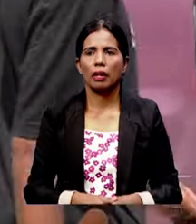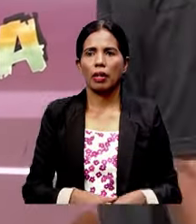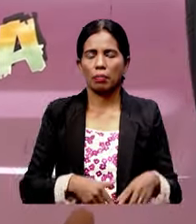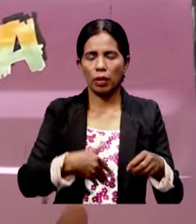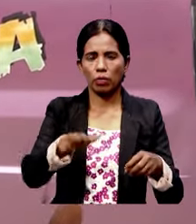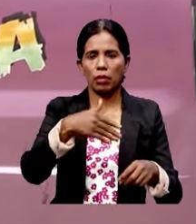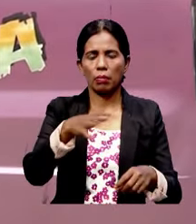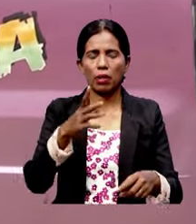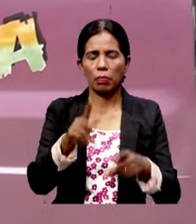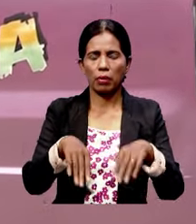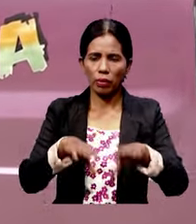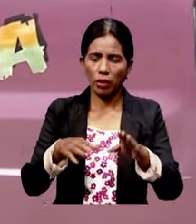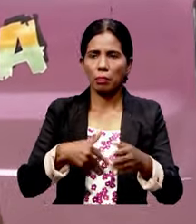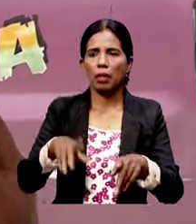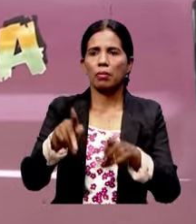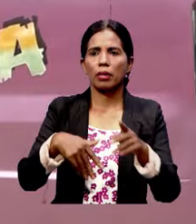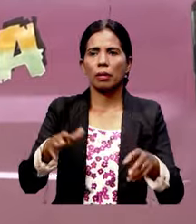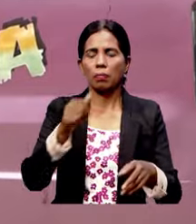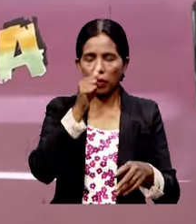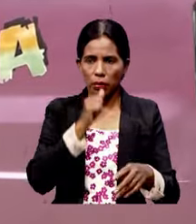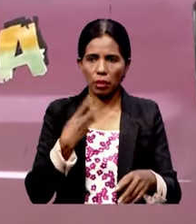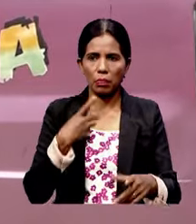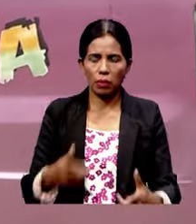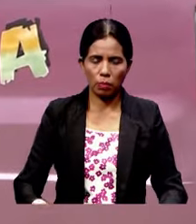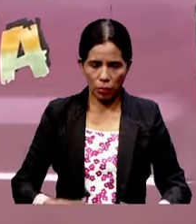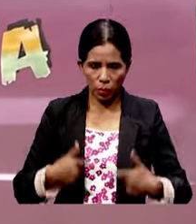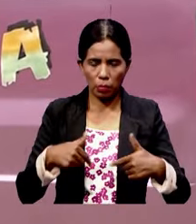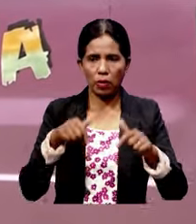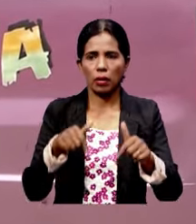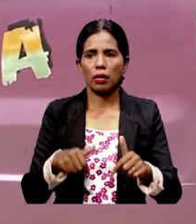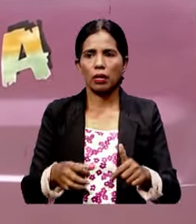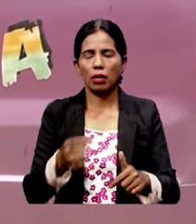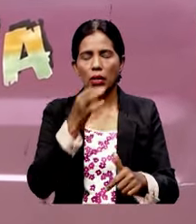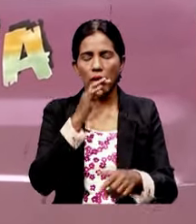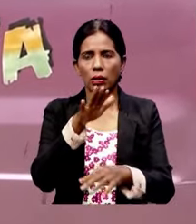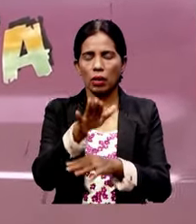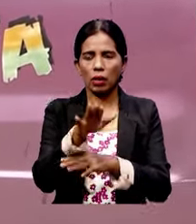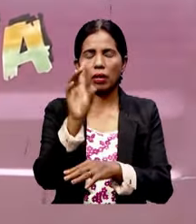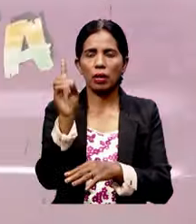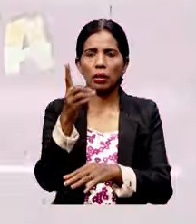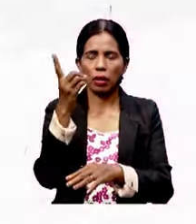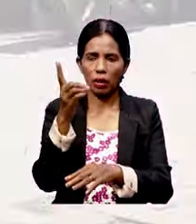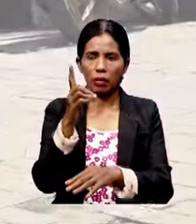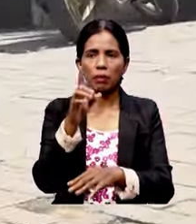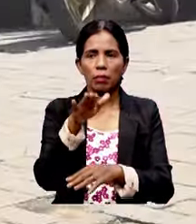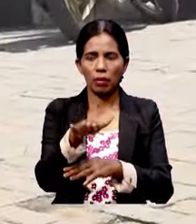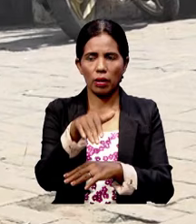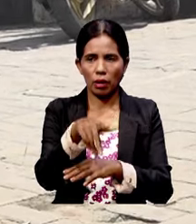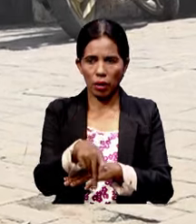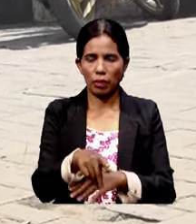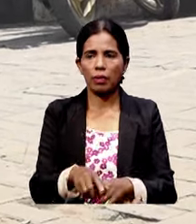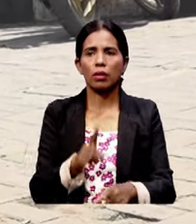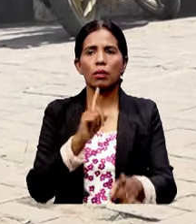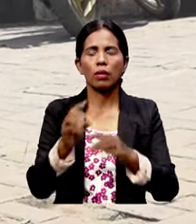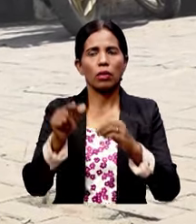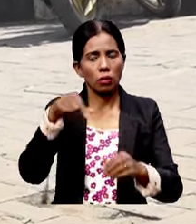sa asu mai sa ami ho pe se si tam ami ne moris mai dane han lo krai de me dia kala ma kidane am tingi mai ter lo san sane